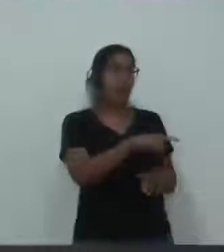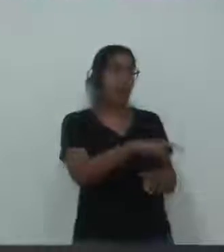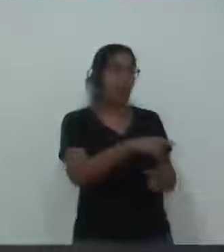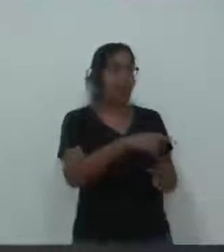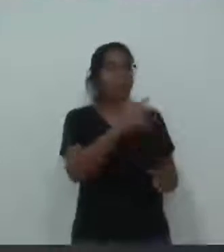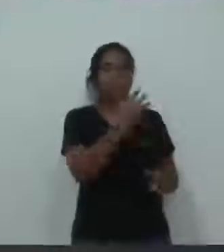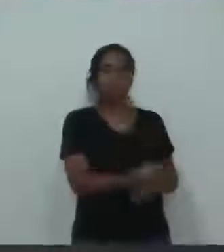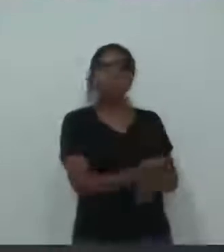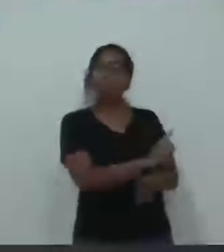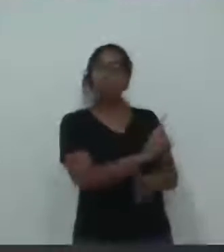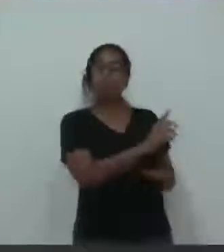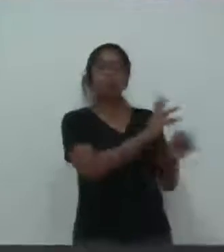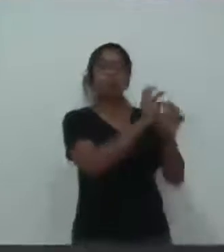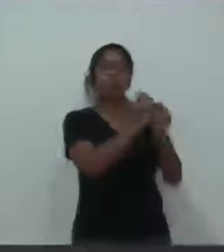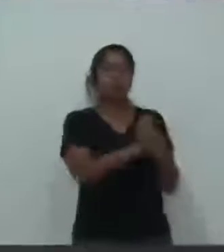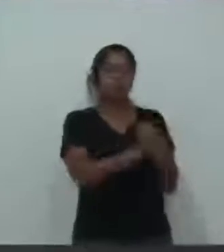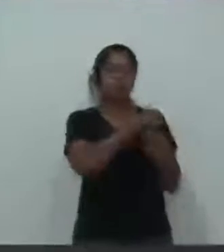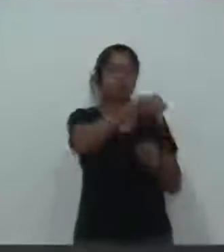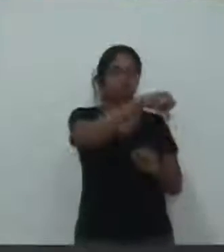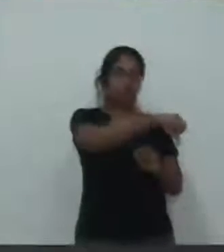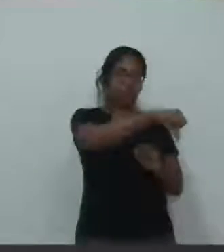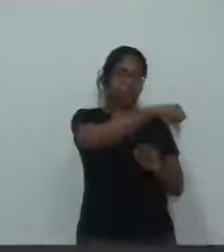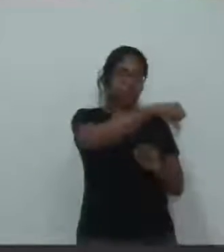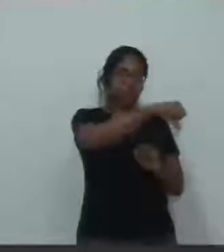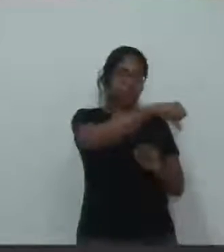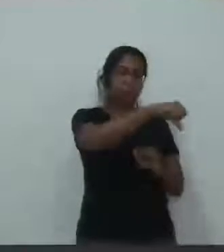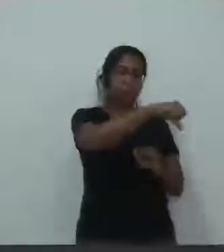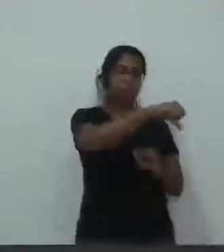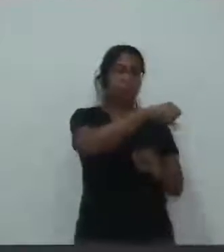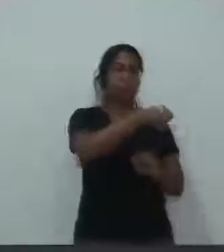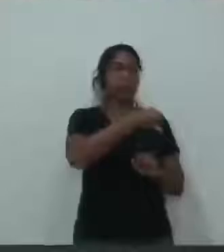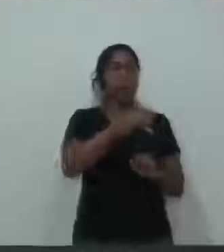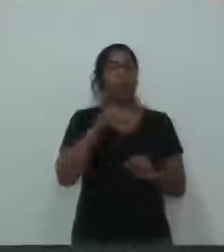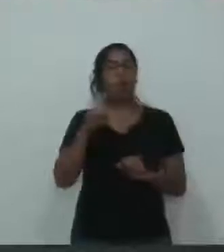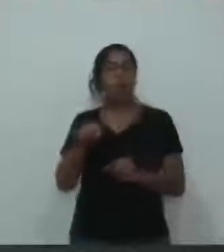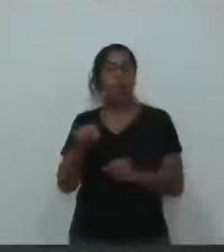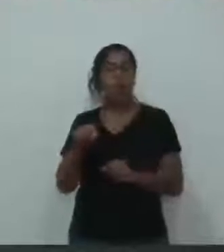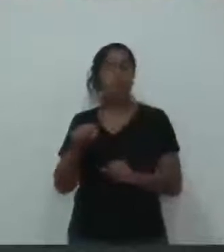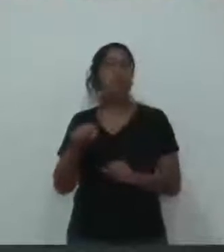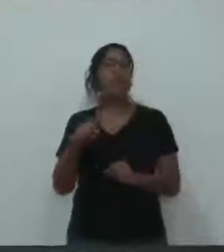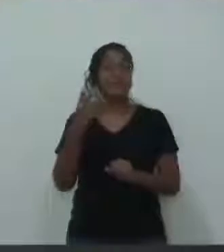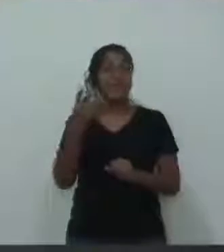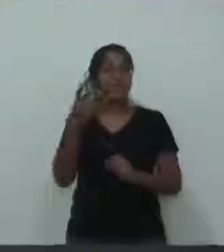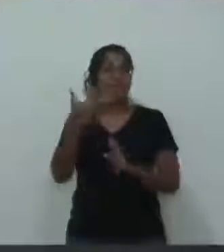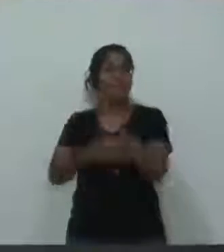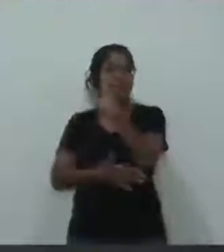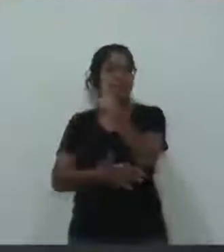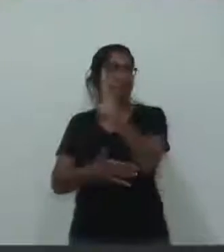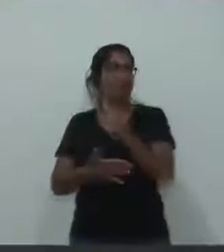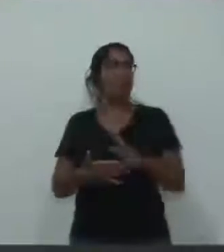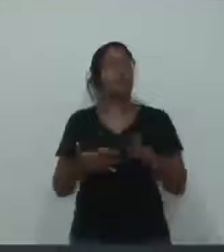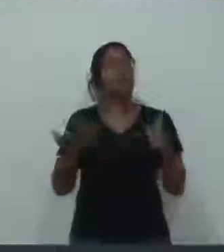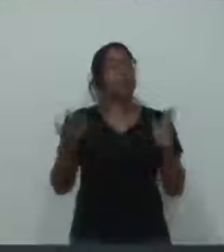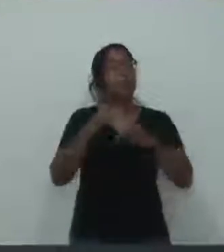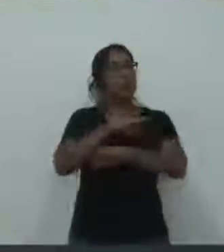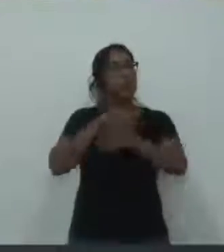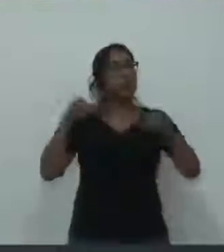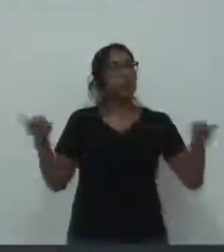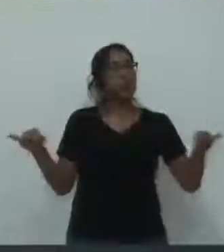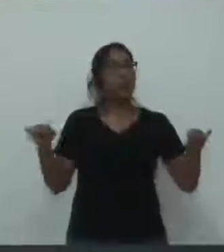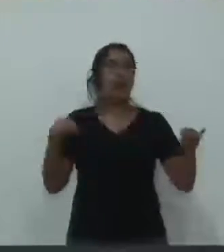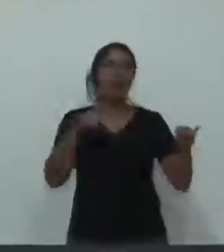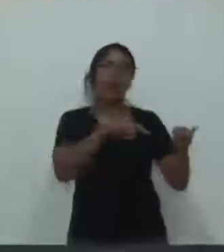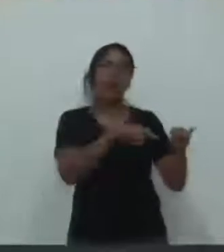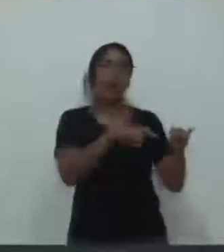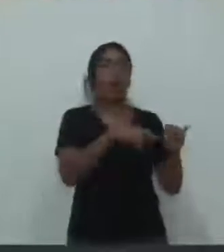por 9 votos contra, 3 a favor. Portanto, está rejeitada por 9